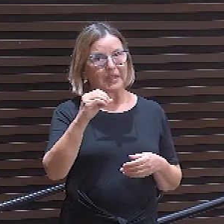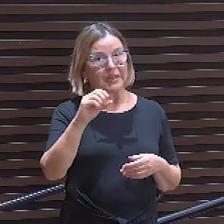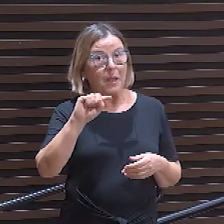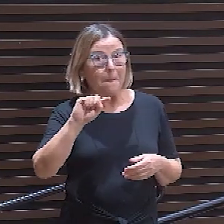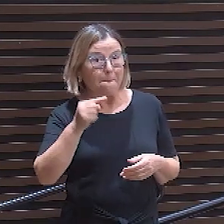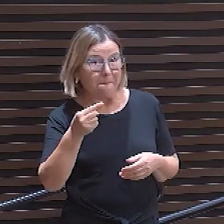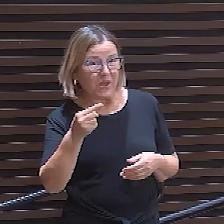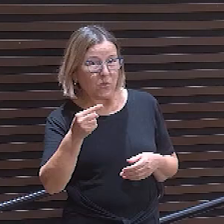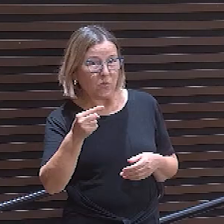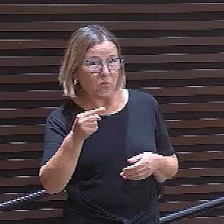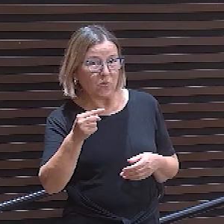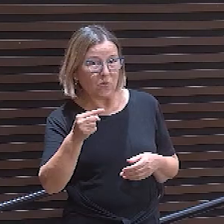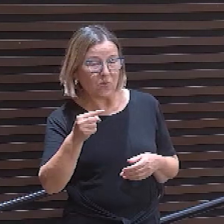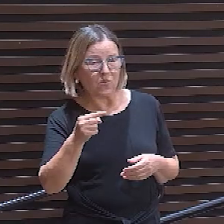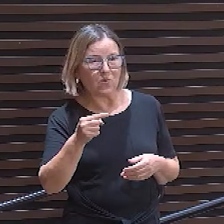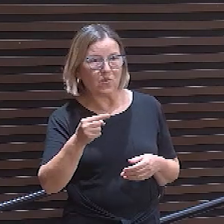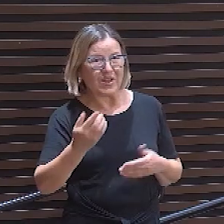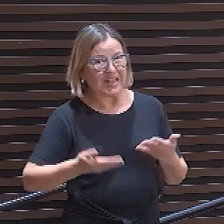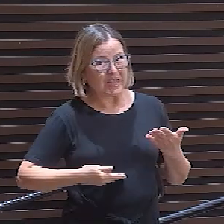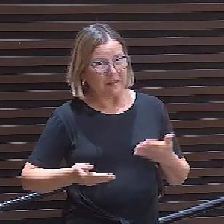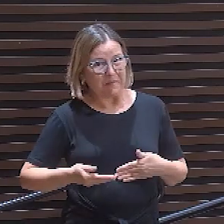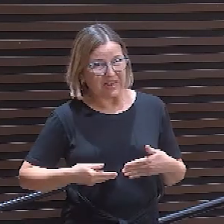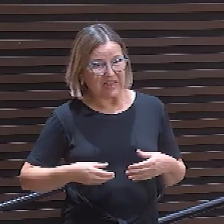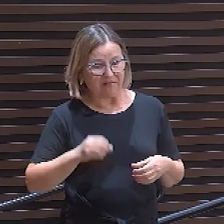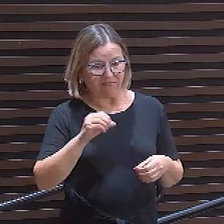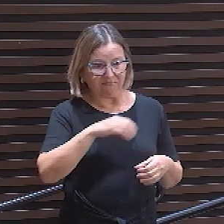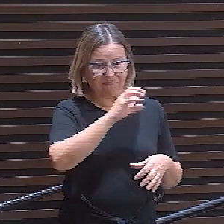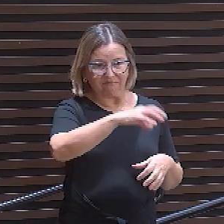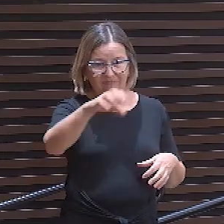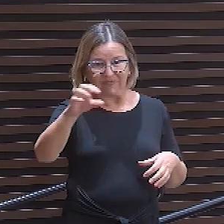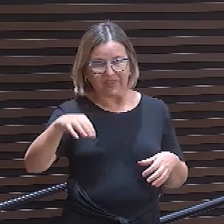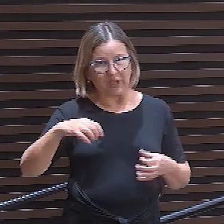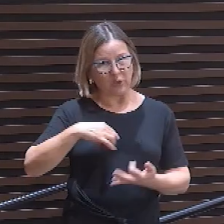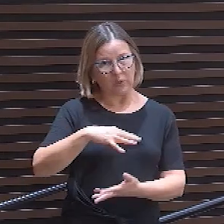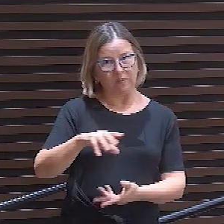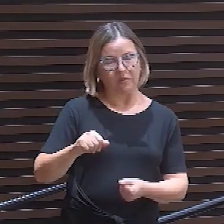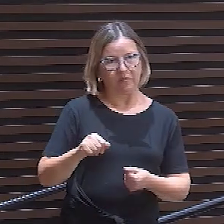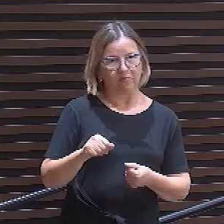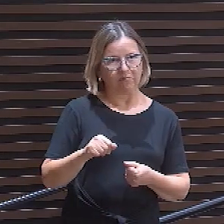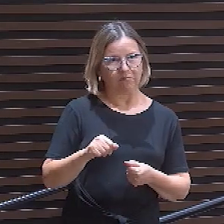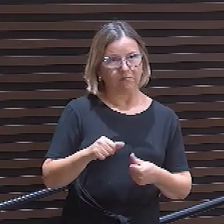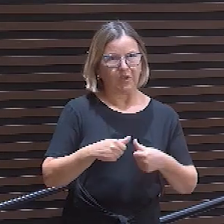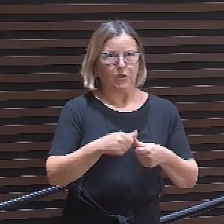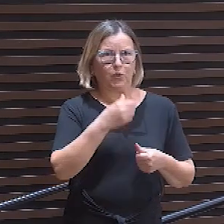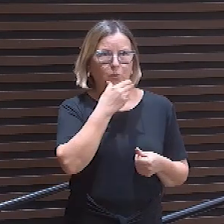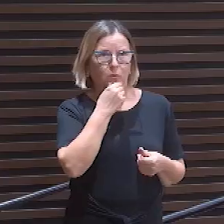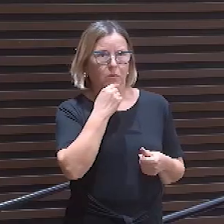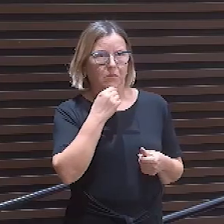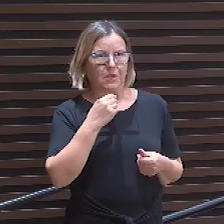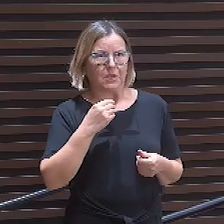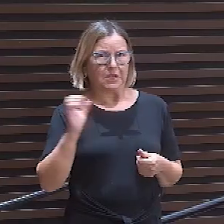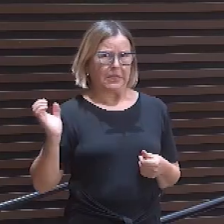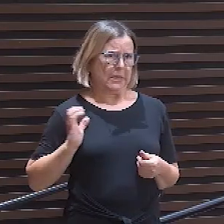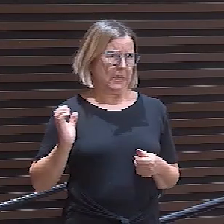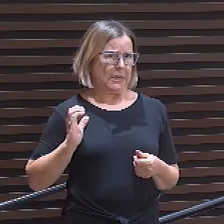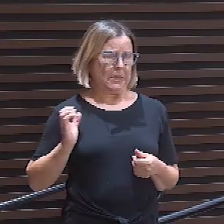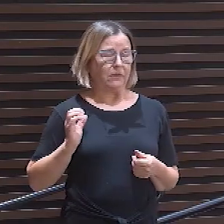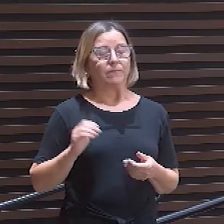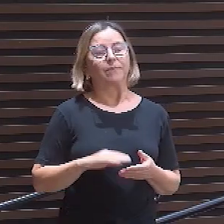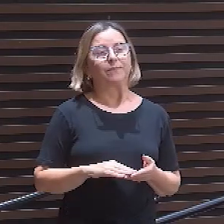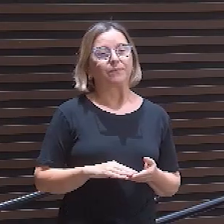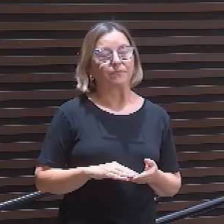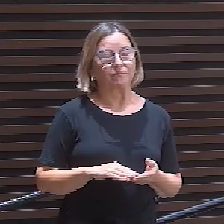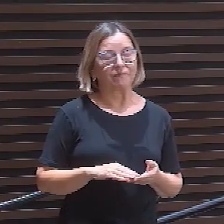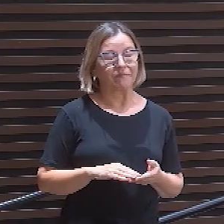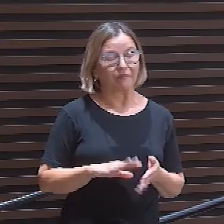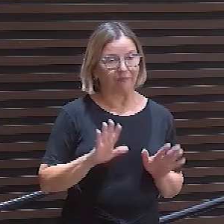Então não era um homem que era pouca coisa em dinheiro e coisa. Só para vocês entenderem que ele